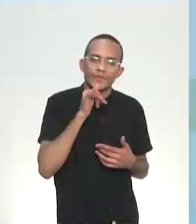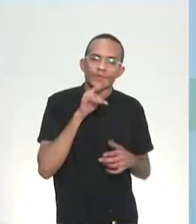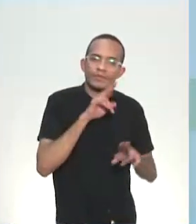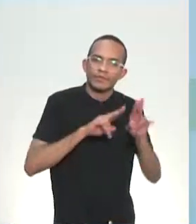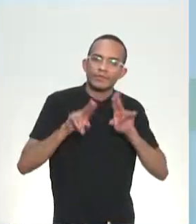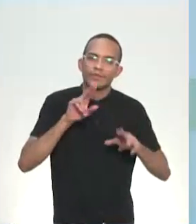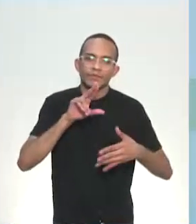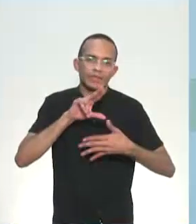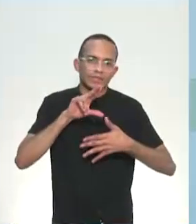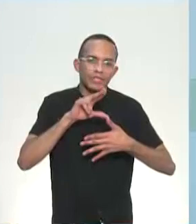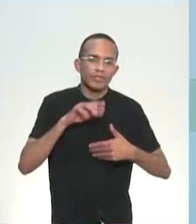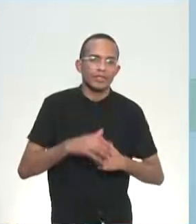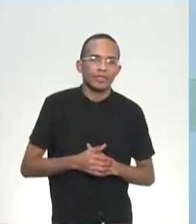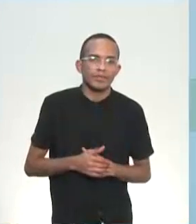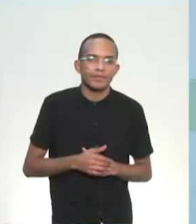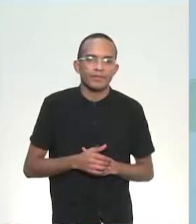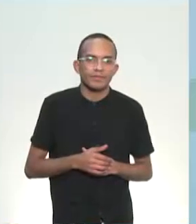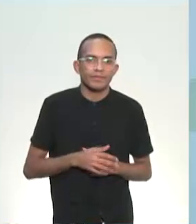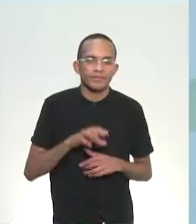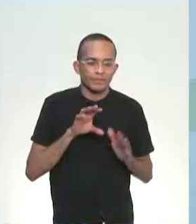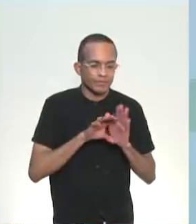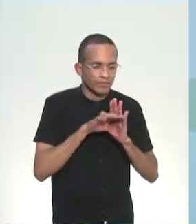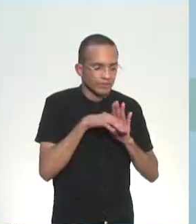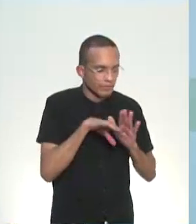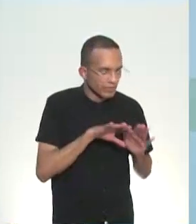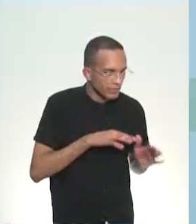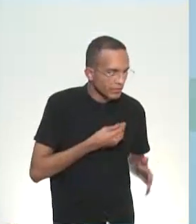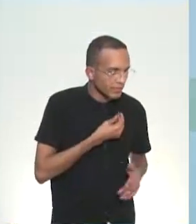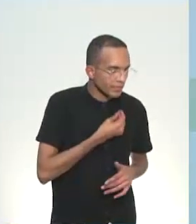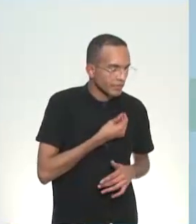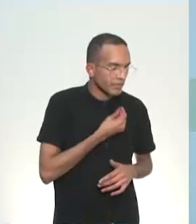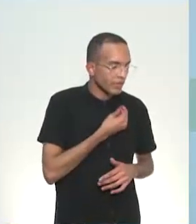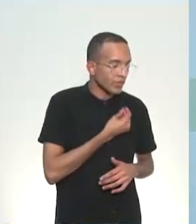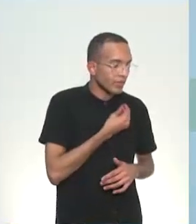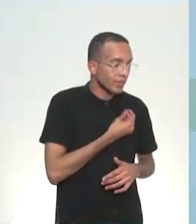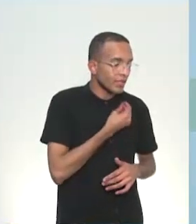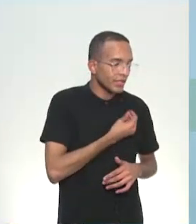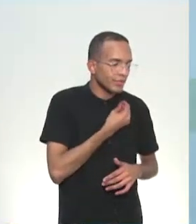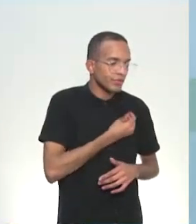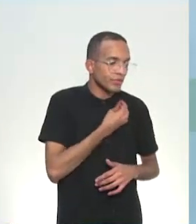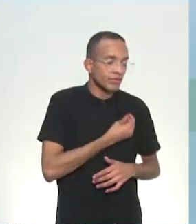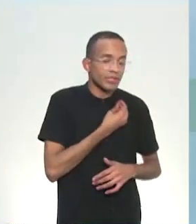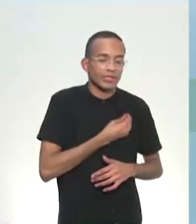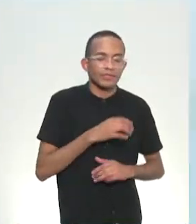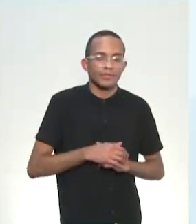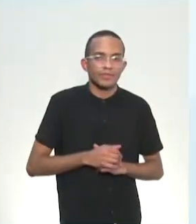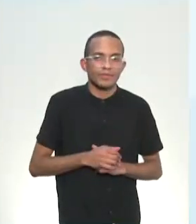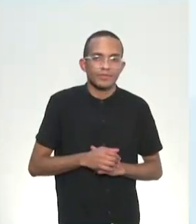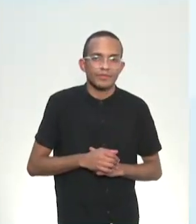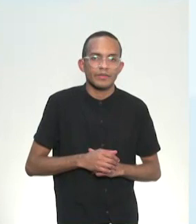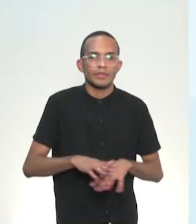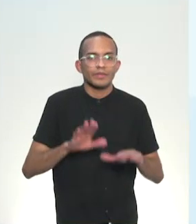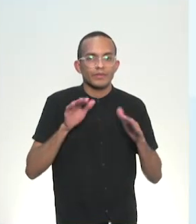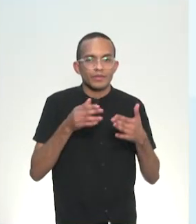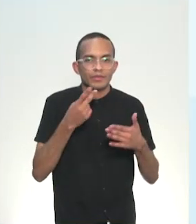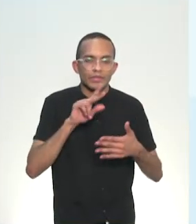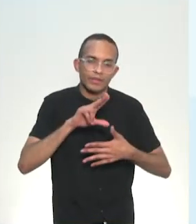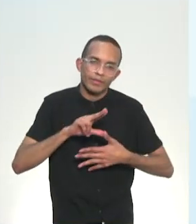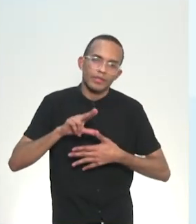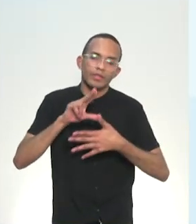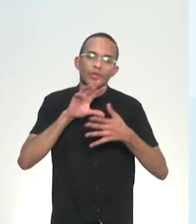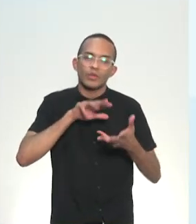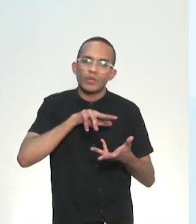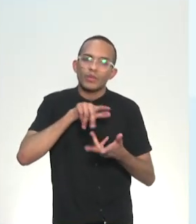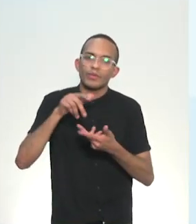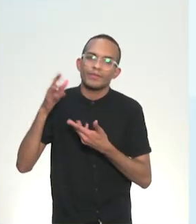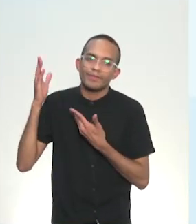denomina nessa conceitualização, a gente vai observar aí o próximo mapa, né, que aí tem lá especificamente a América Latina no